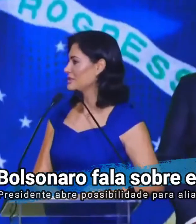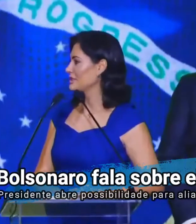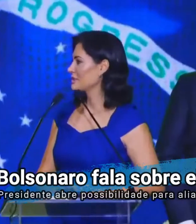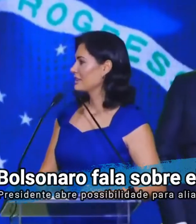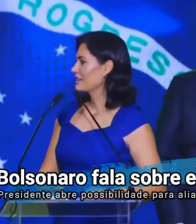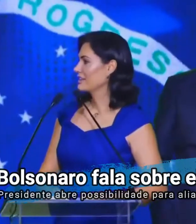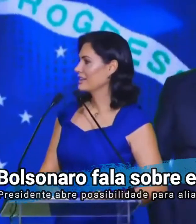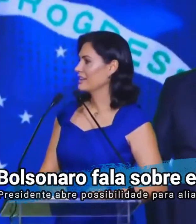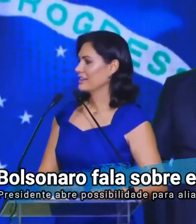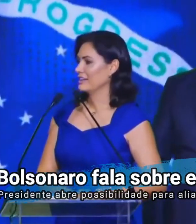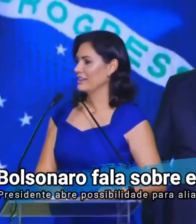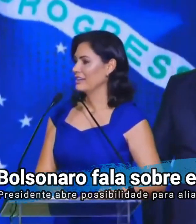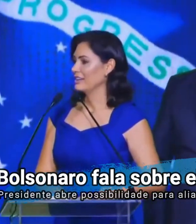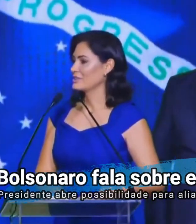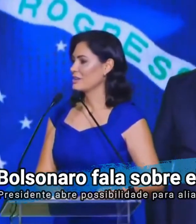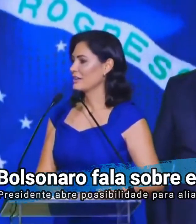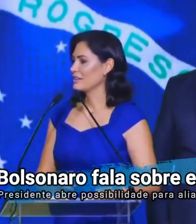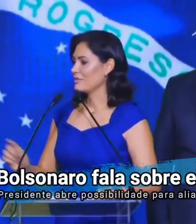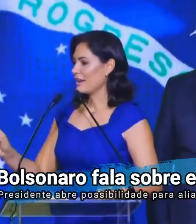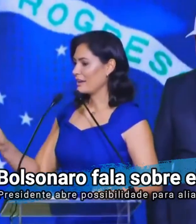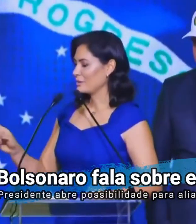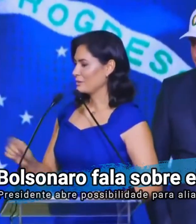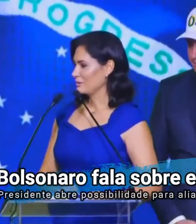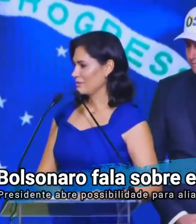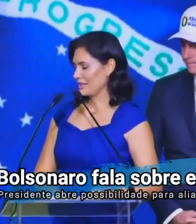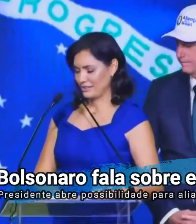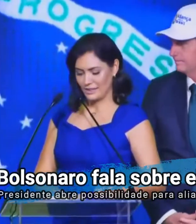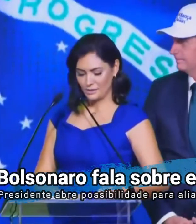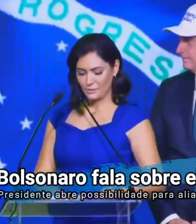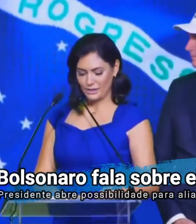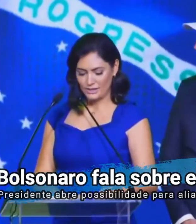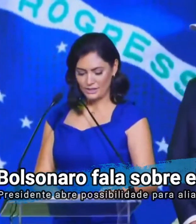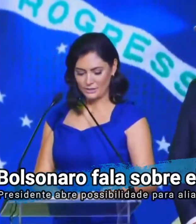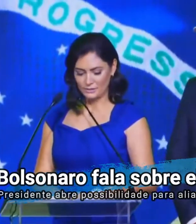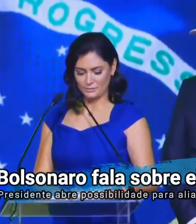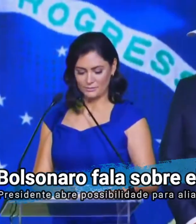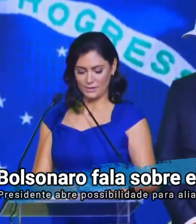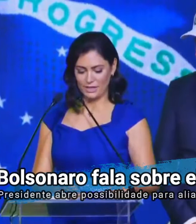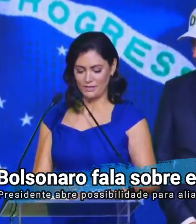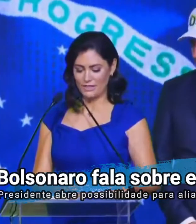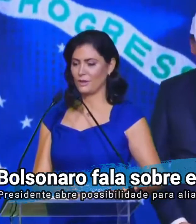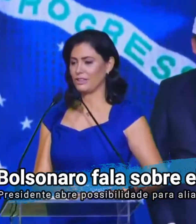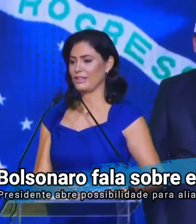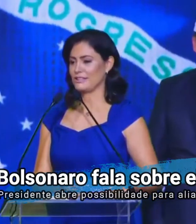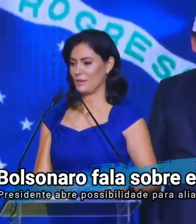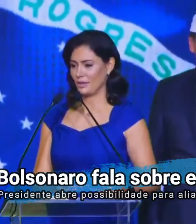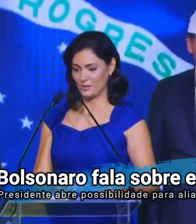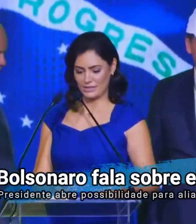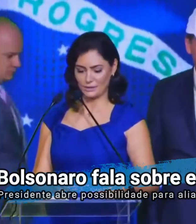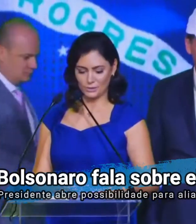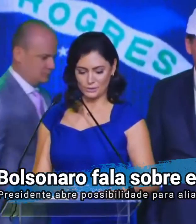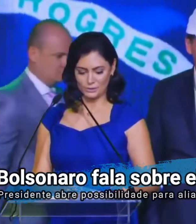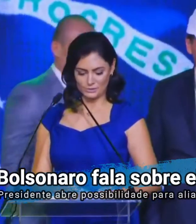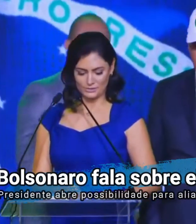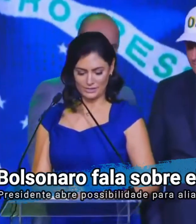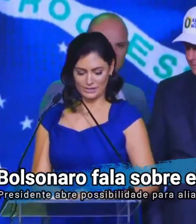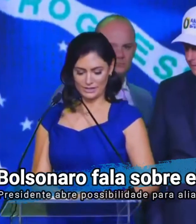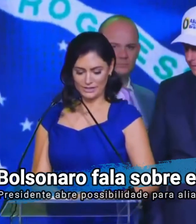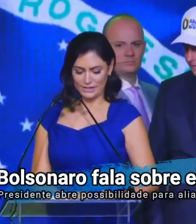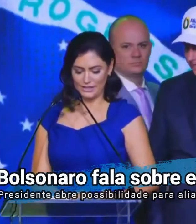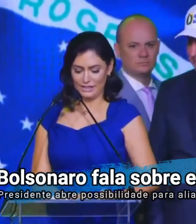Só um minutinho. Eu só queria falar com o secretário do partido, para ele fazer uma alteração lá no